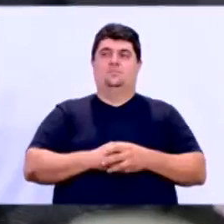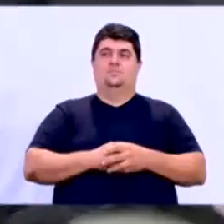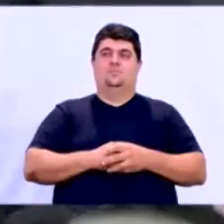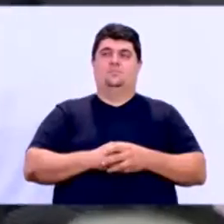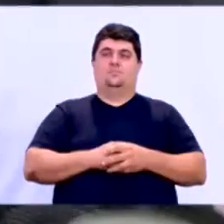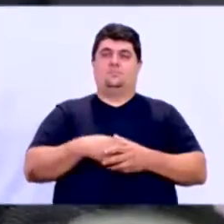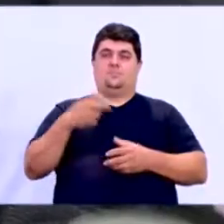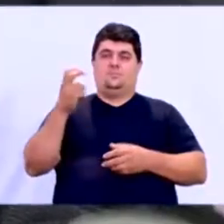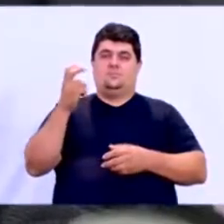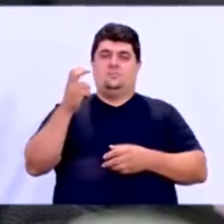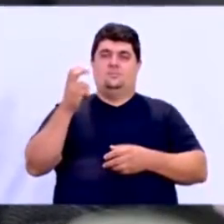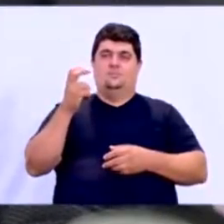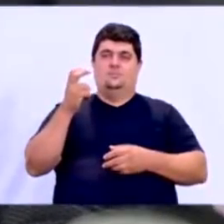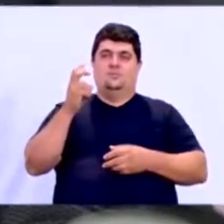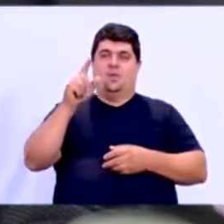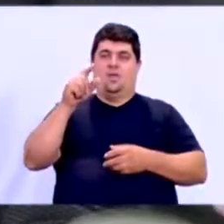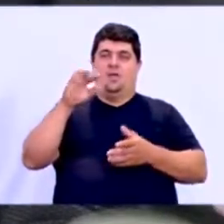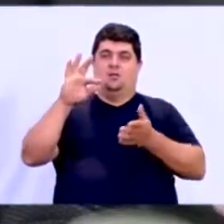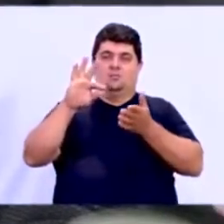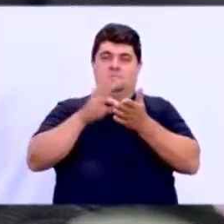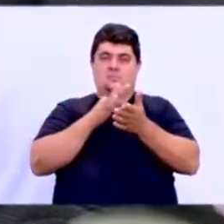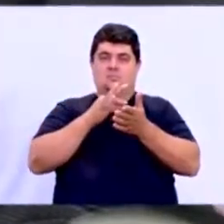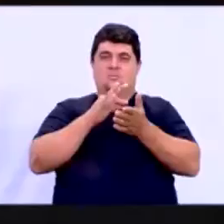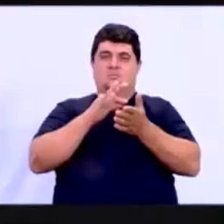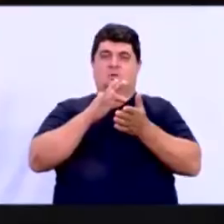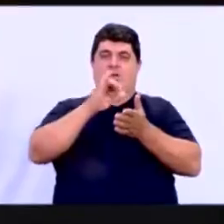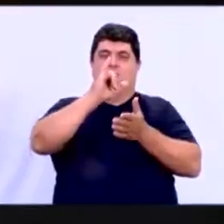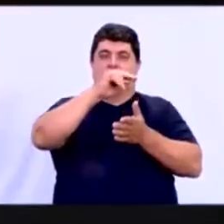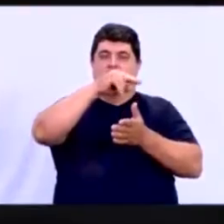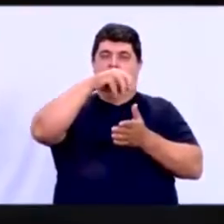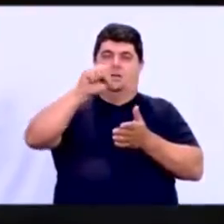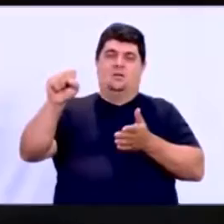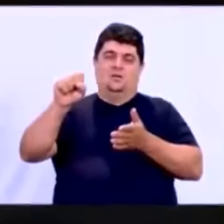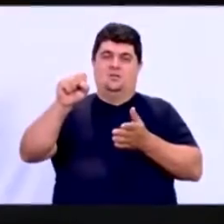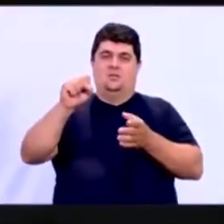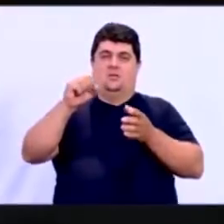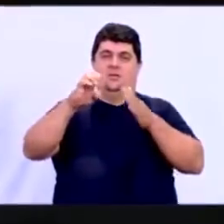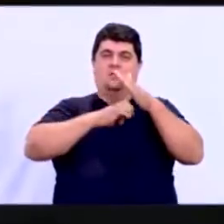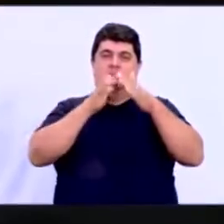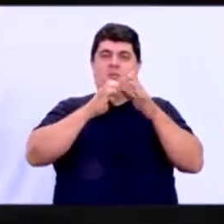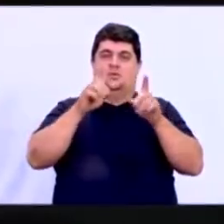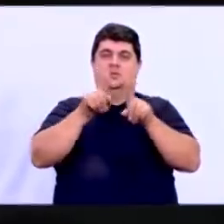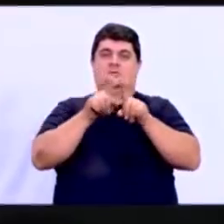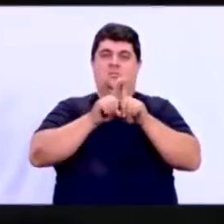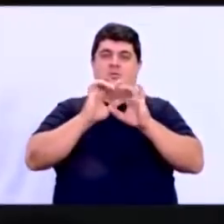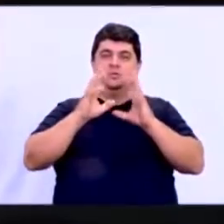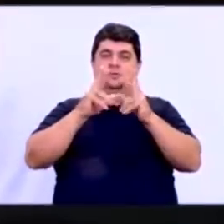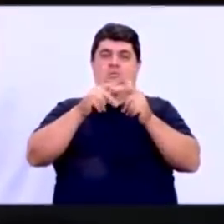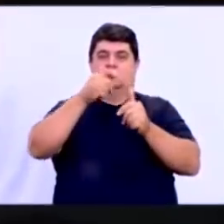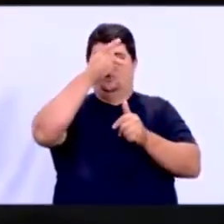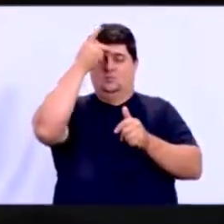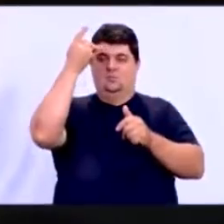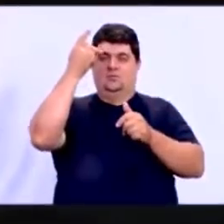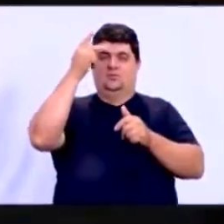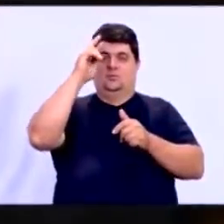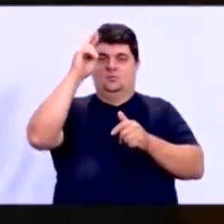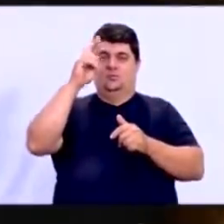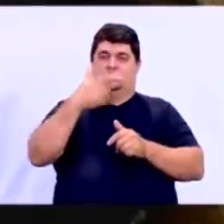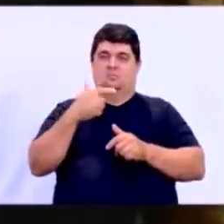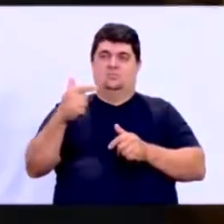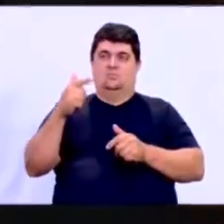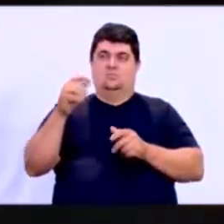O quinto passo é o cadastro da Previdência Social da empresa e de todos os responsáveis. Você não tem, não